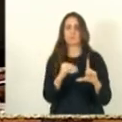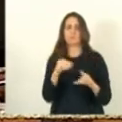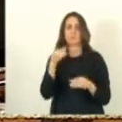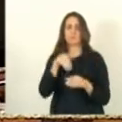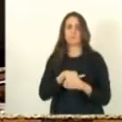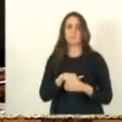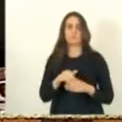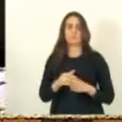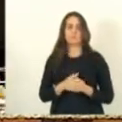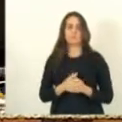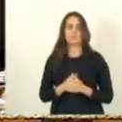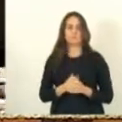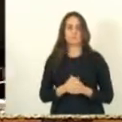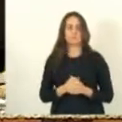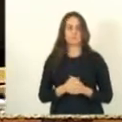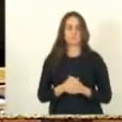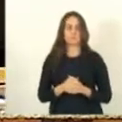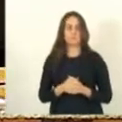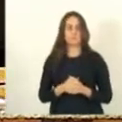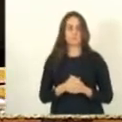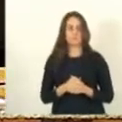possam registrar o seu voto. Está aberto o painel.